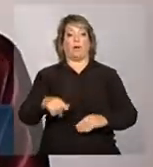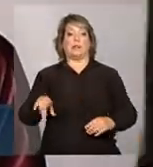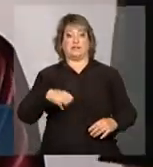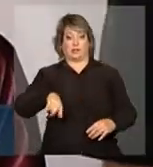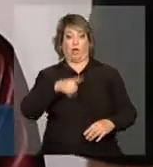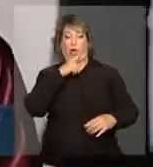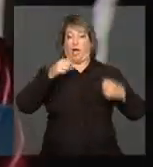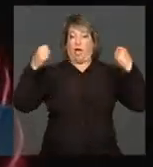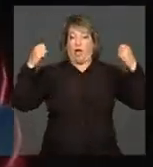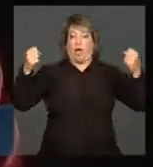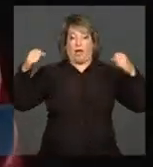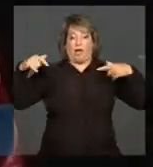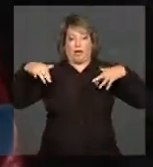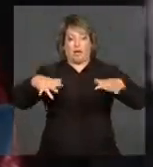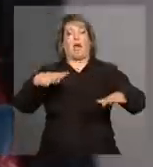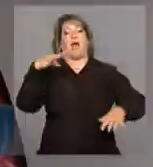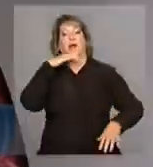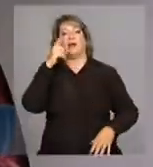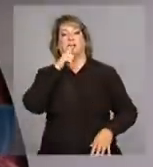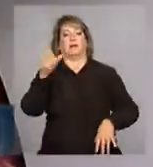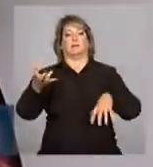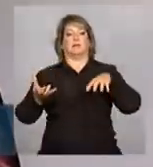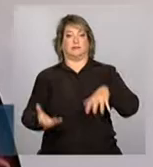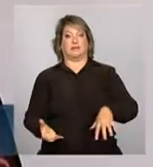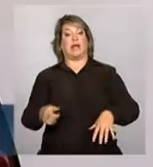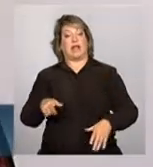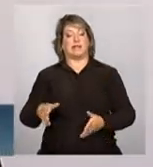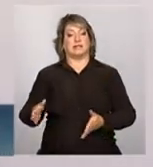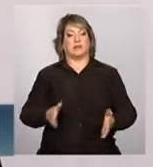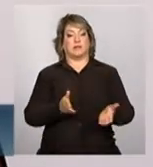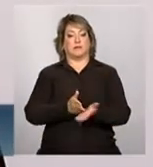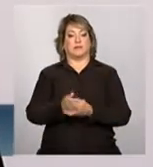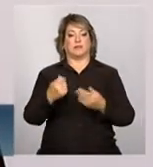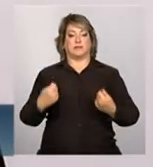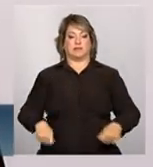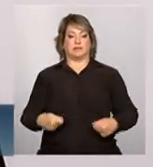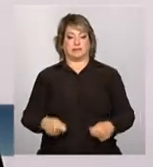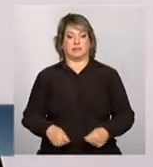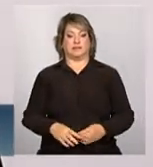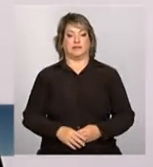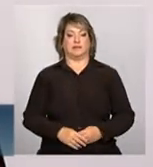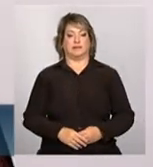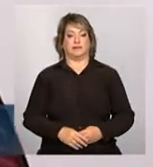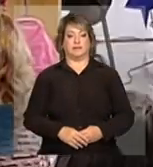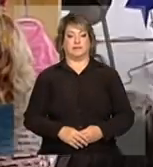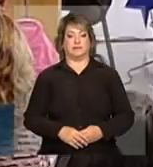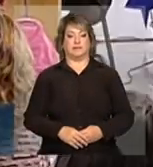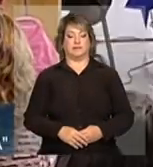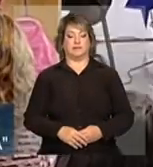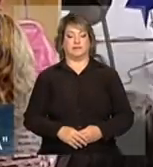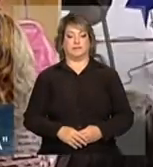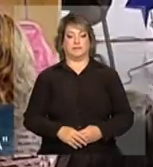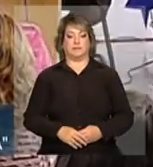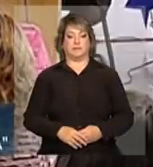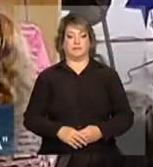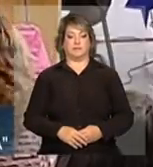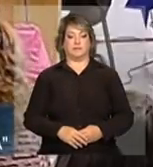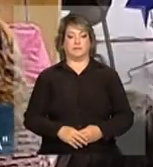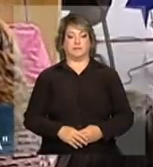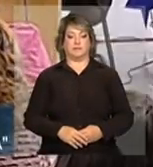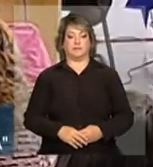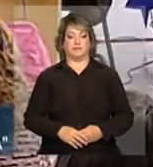rua, a gente ganha o parlamento. Acho que é esse o caminho que nós temos que trilhar. Não sei se a Alcione quer complementar.